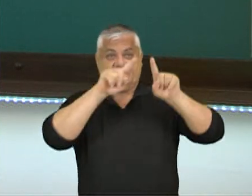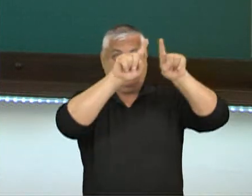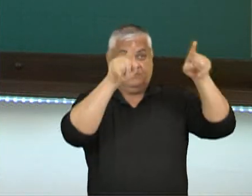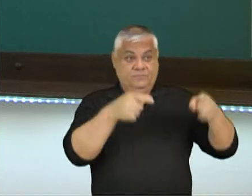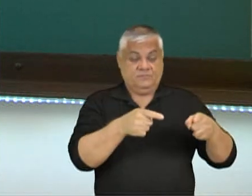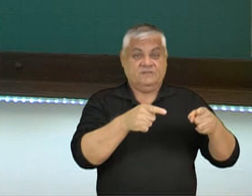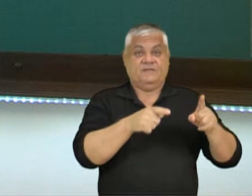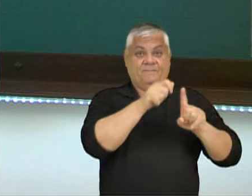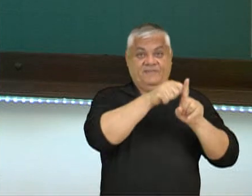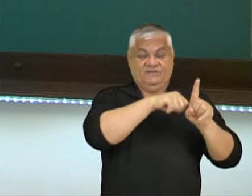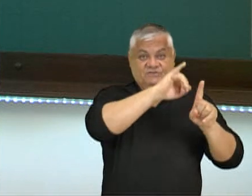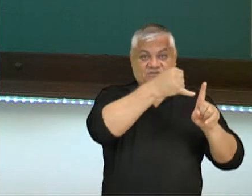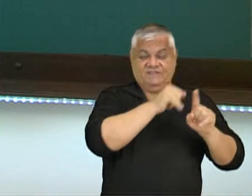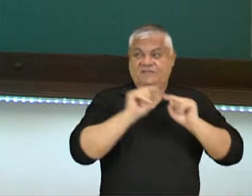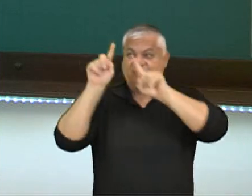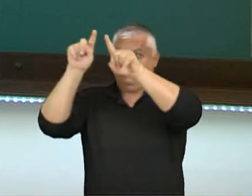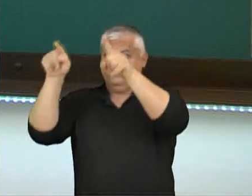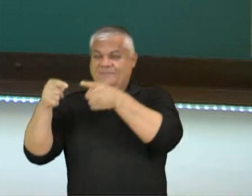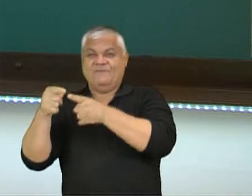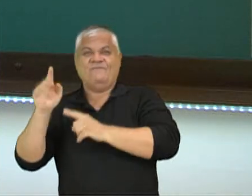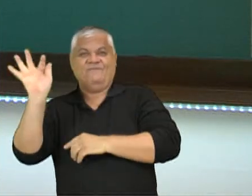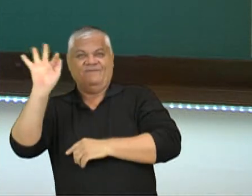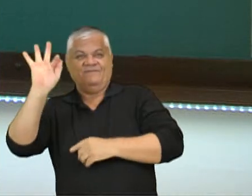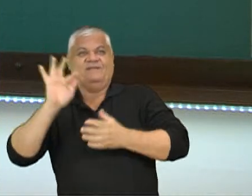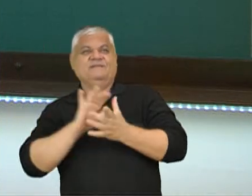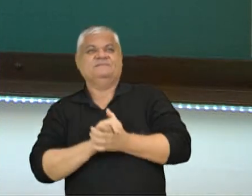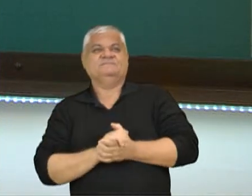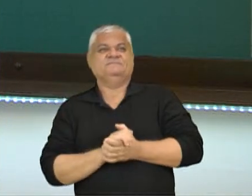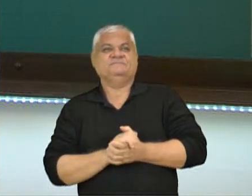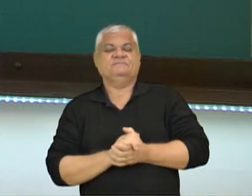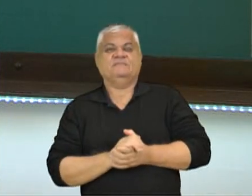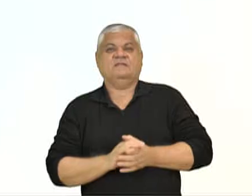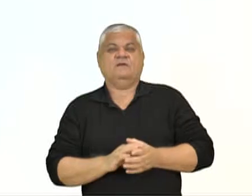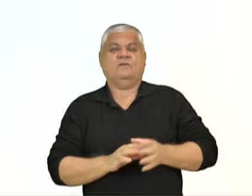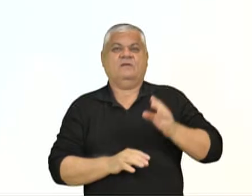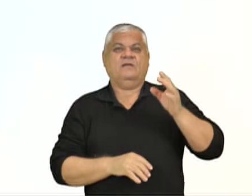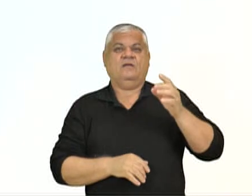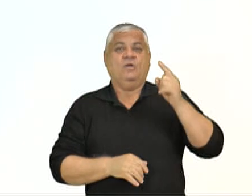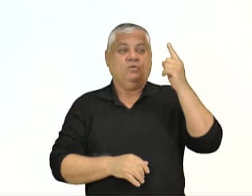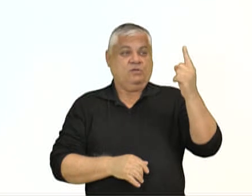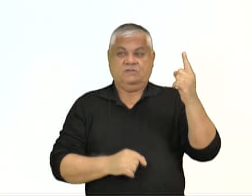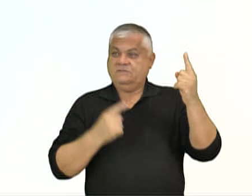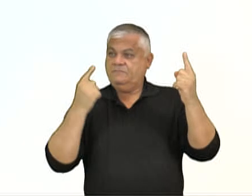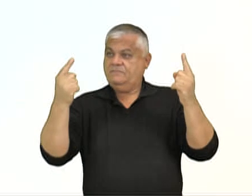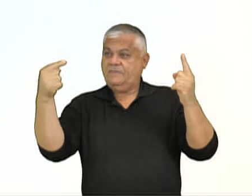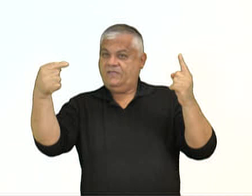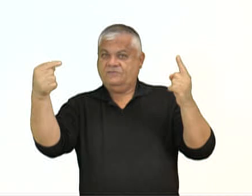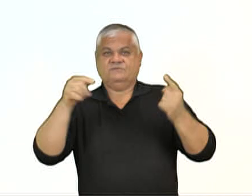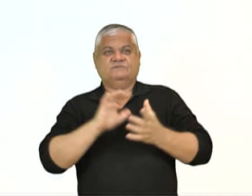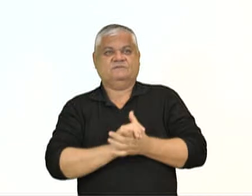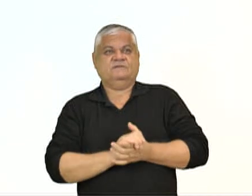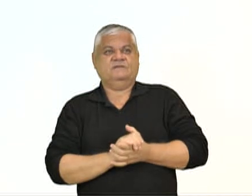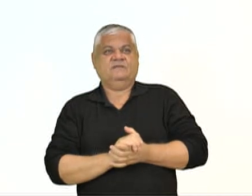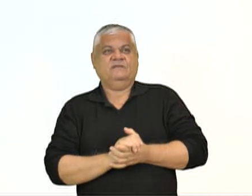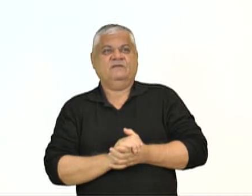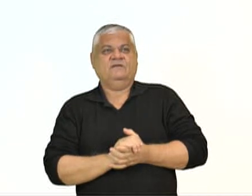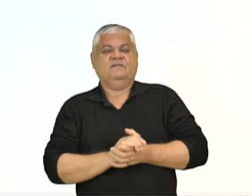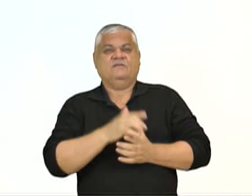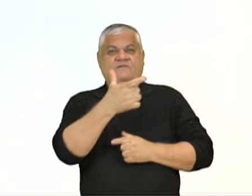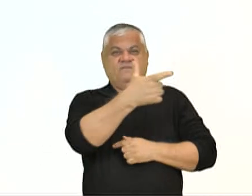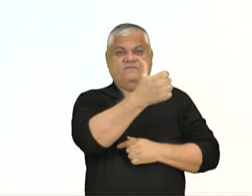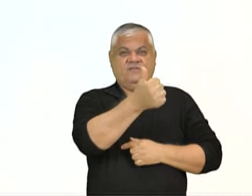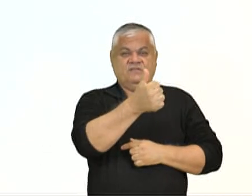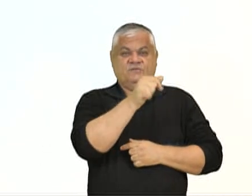janeiro, aqui está fevereiro, tá? Então, eu vou fazer uma menos a outra, tá? Da mesma forma, 21